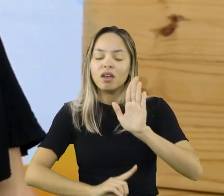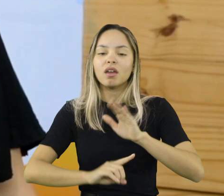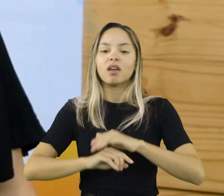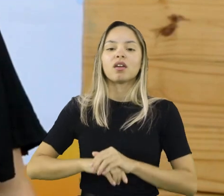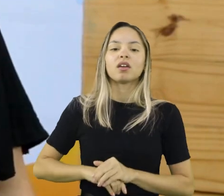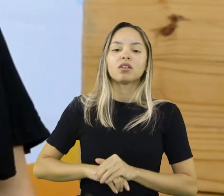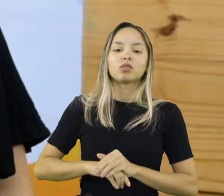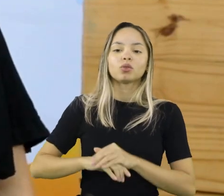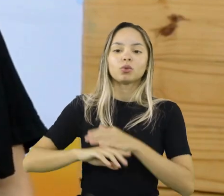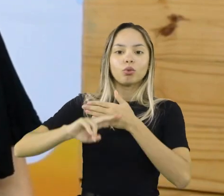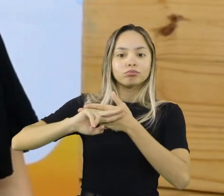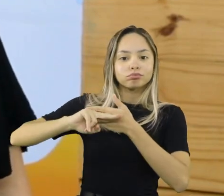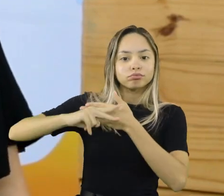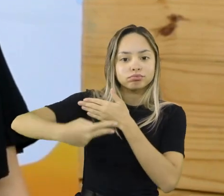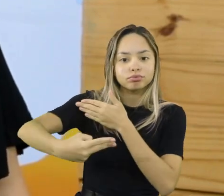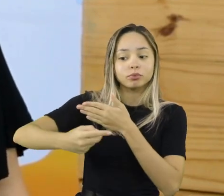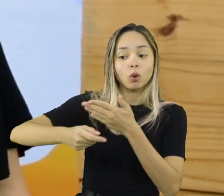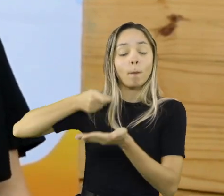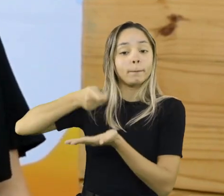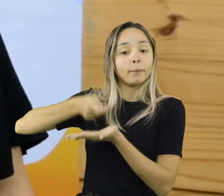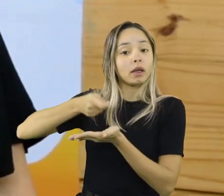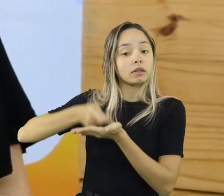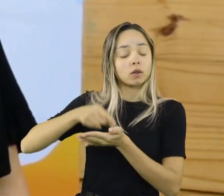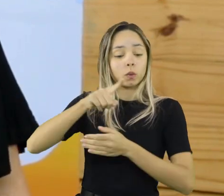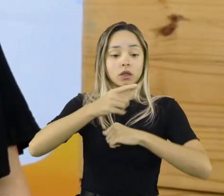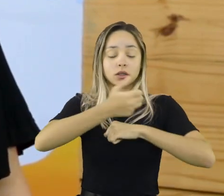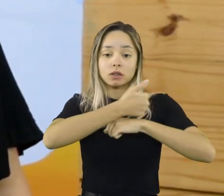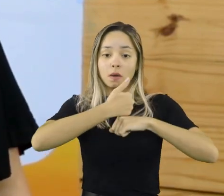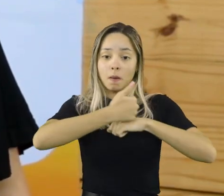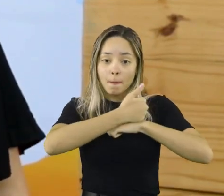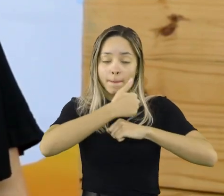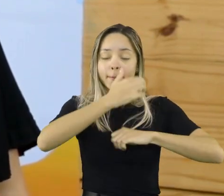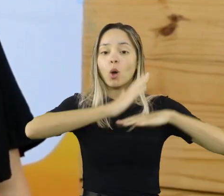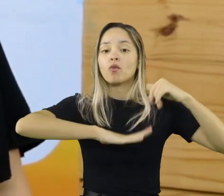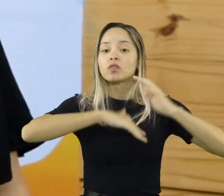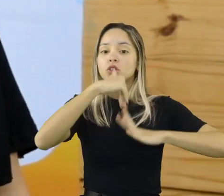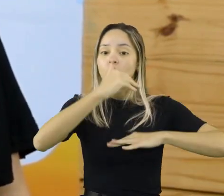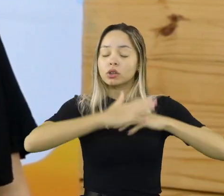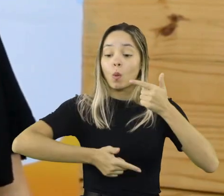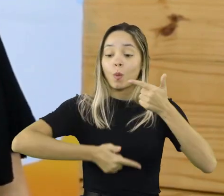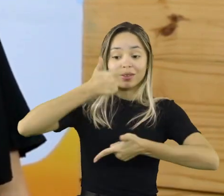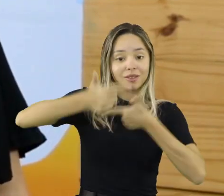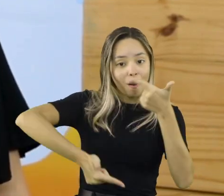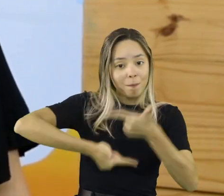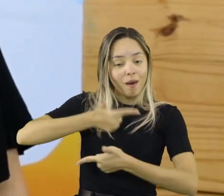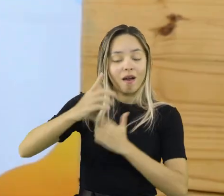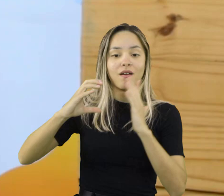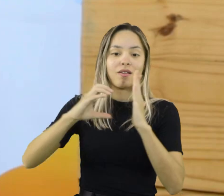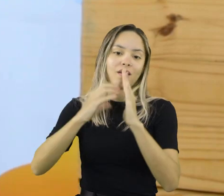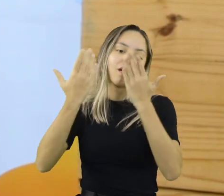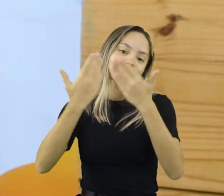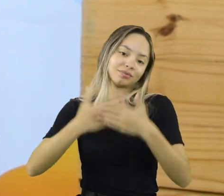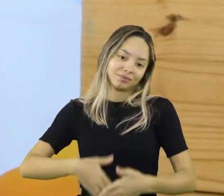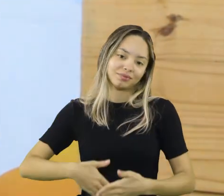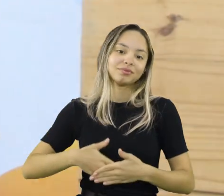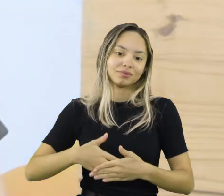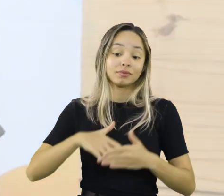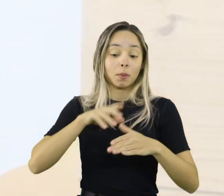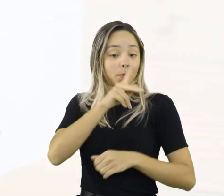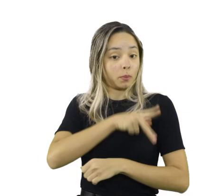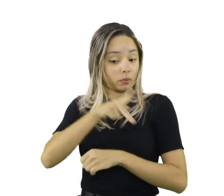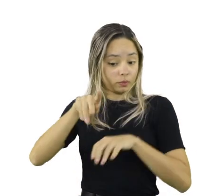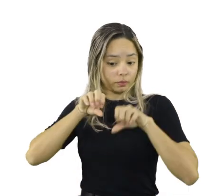os deveres desse profissional que atua dentro da carreira pública docente. Dentro